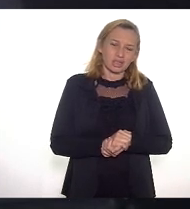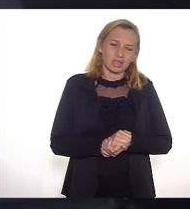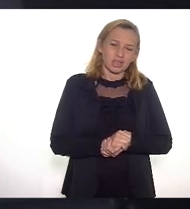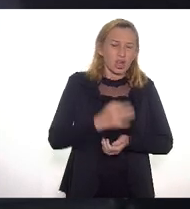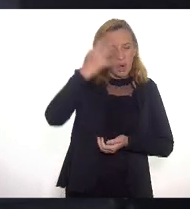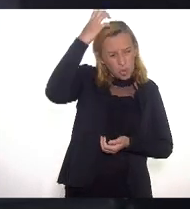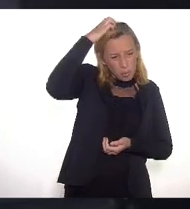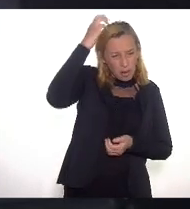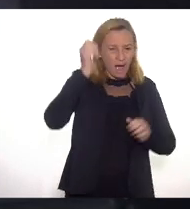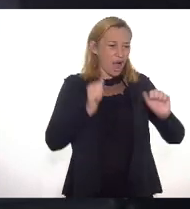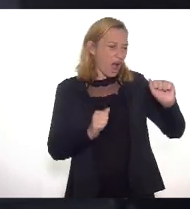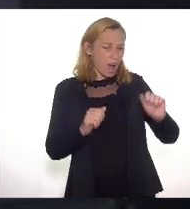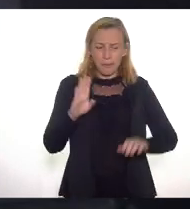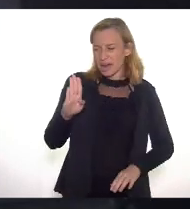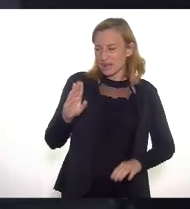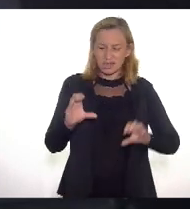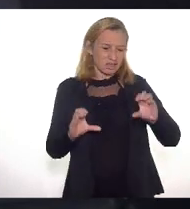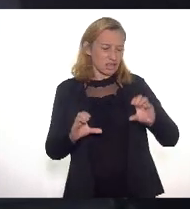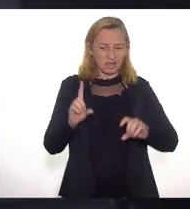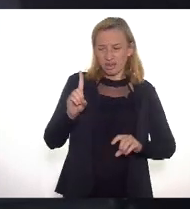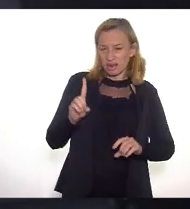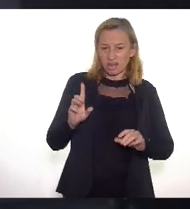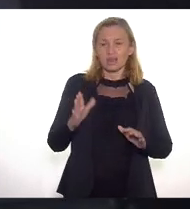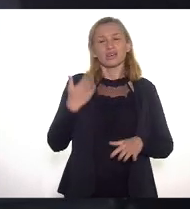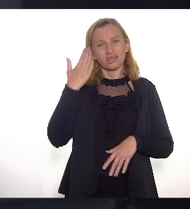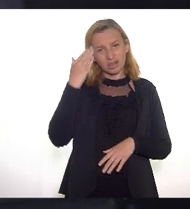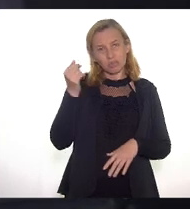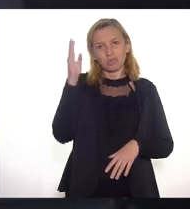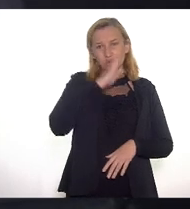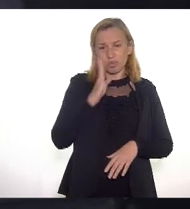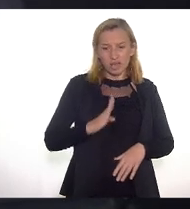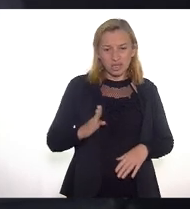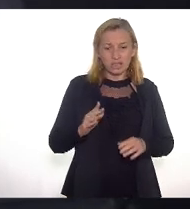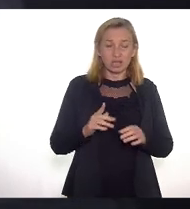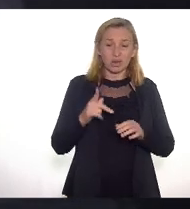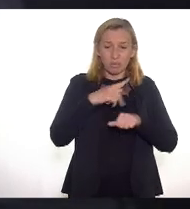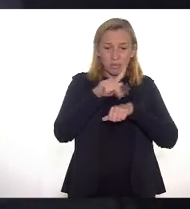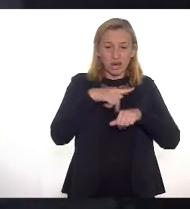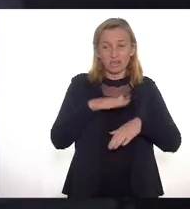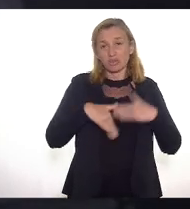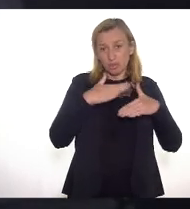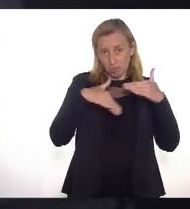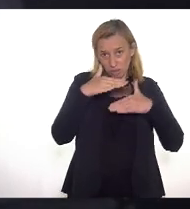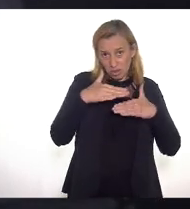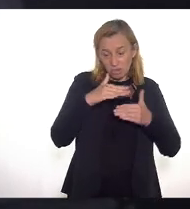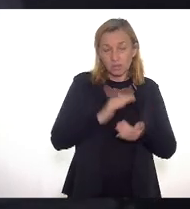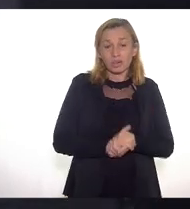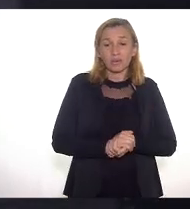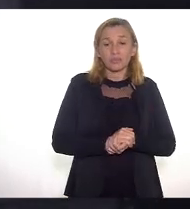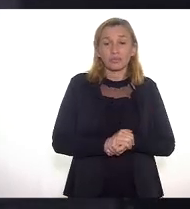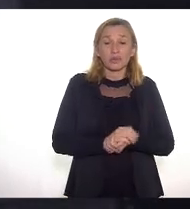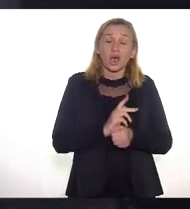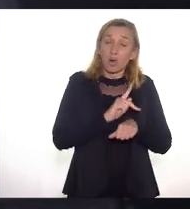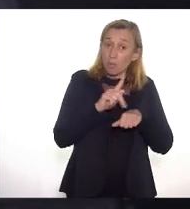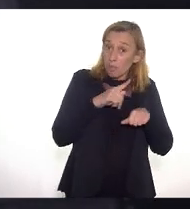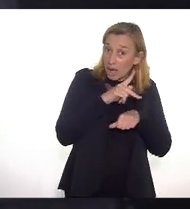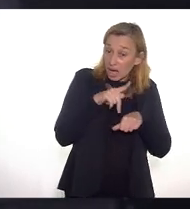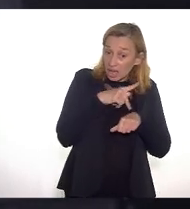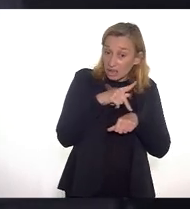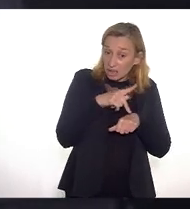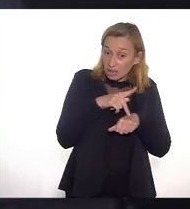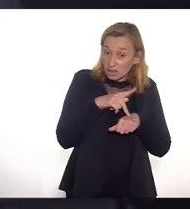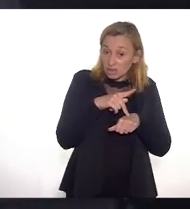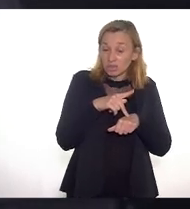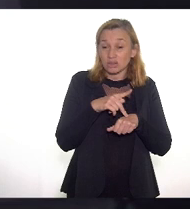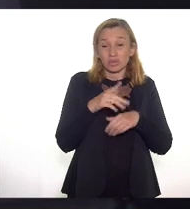achar culpados, politizar. A gente sabe que o Brasil é um país em desenvolvimento, é um país que, em qualquer